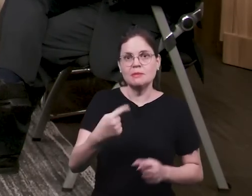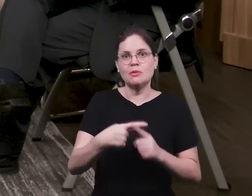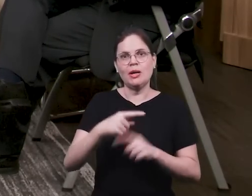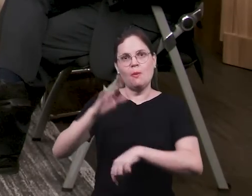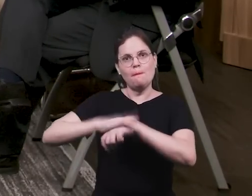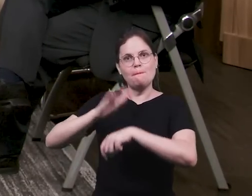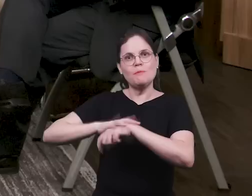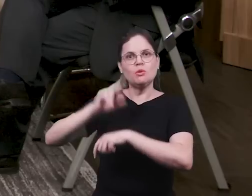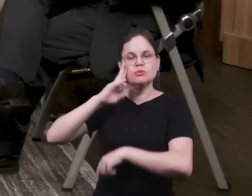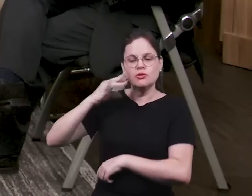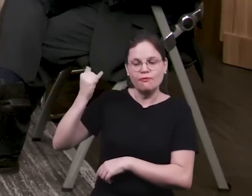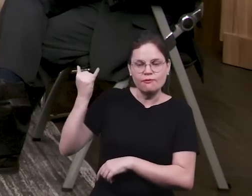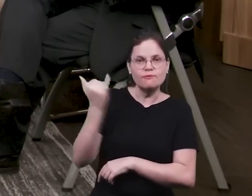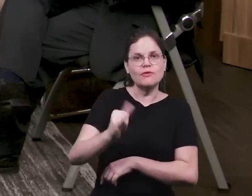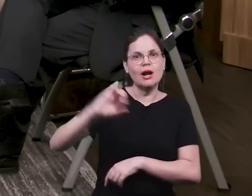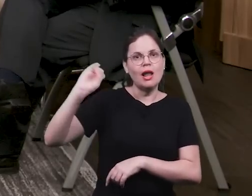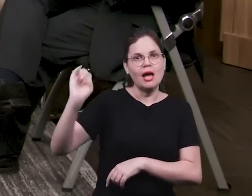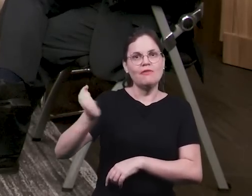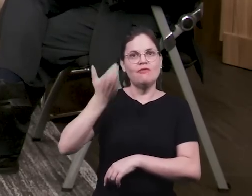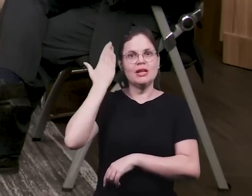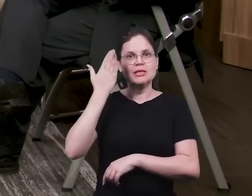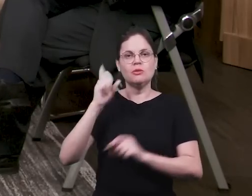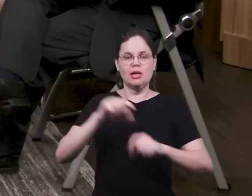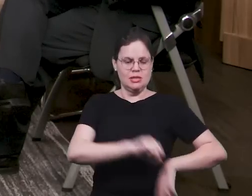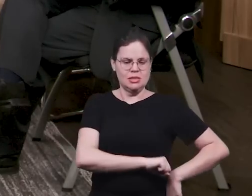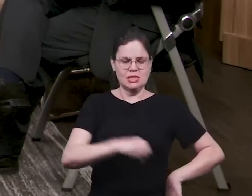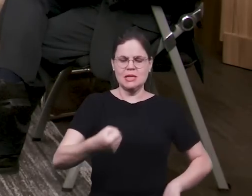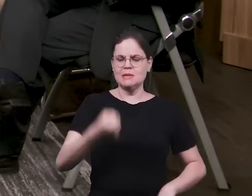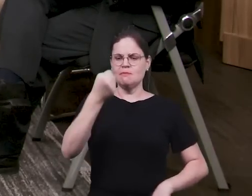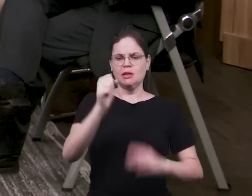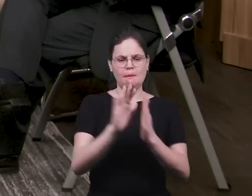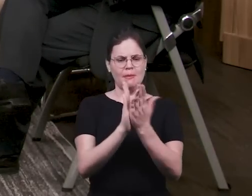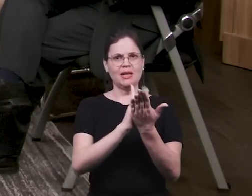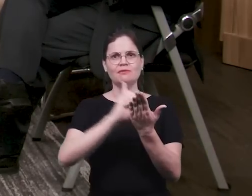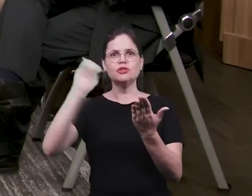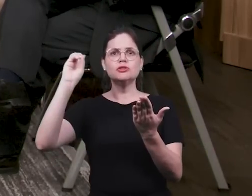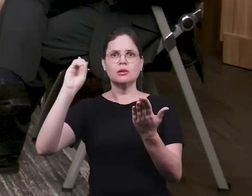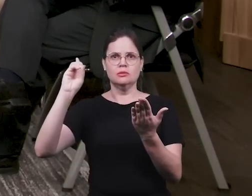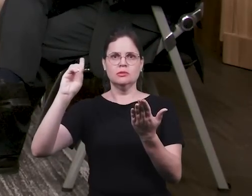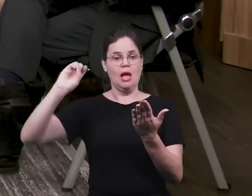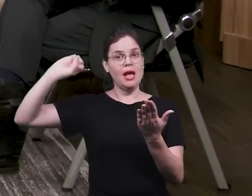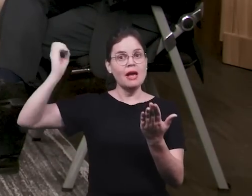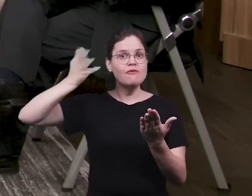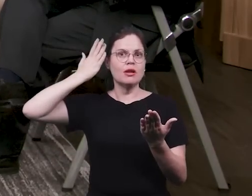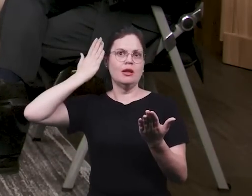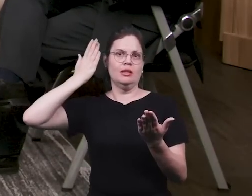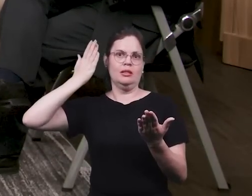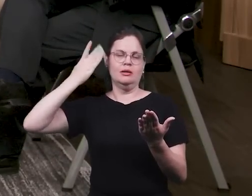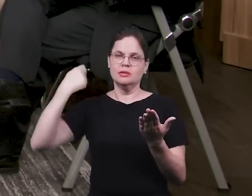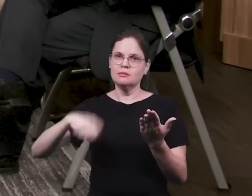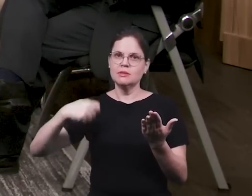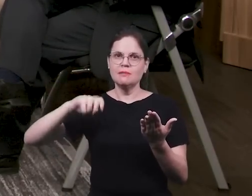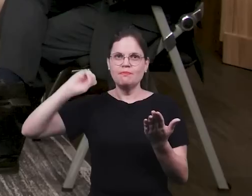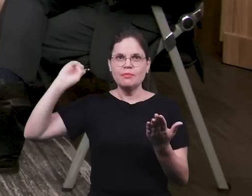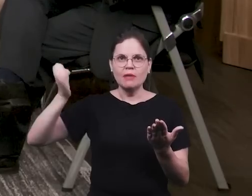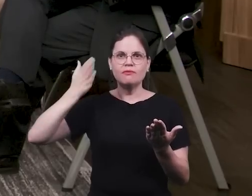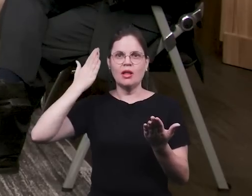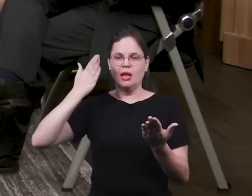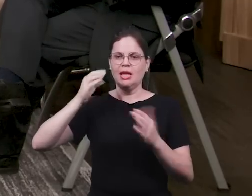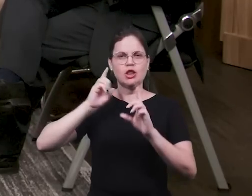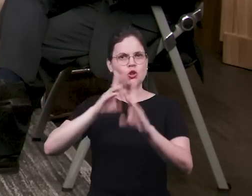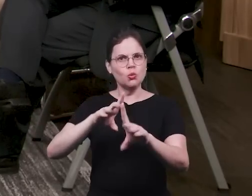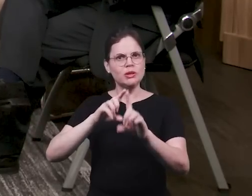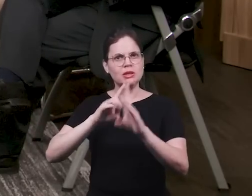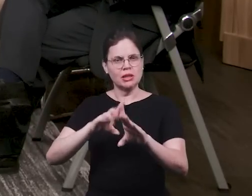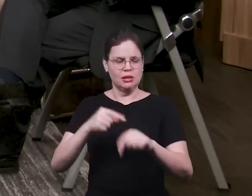Senhor falando. É revelação para o momento que nós estamos vivendo. Então, é a palavra. Então, é a palavra que